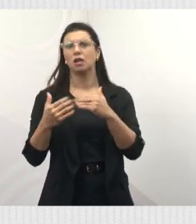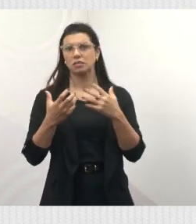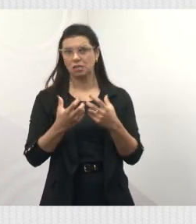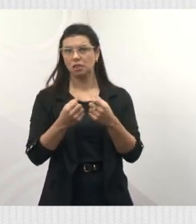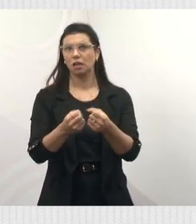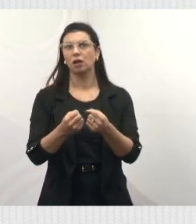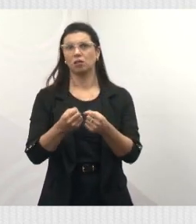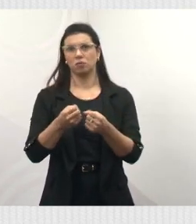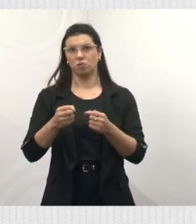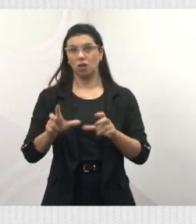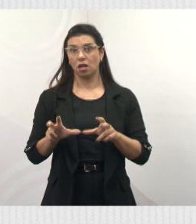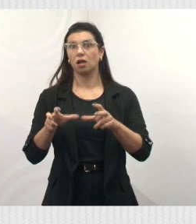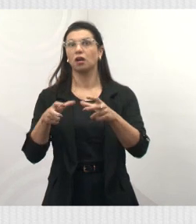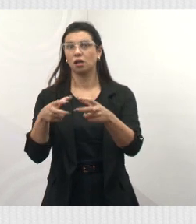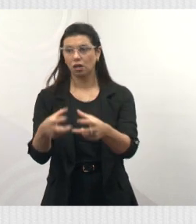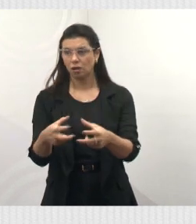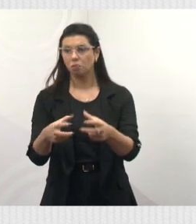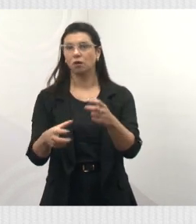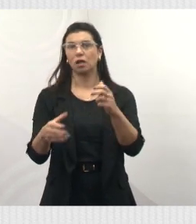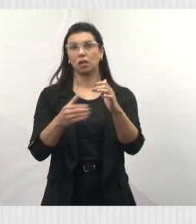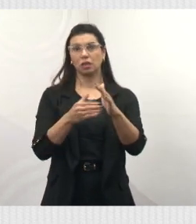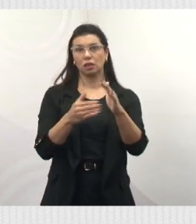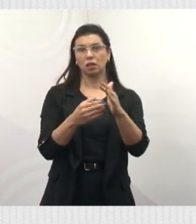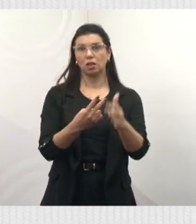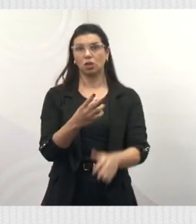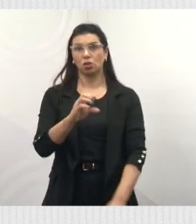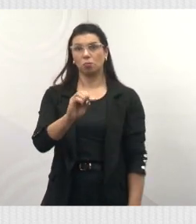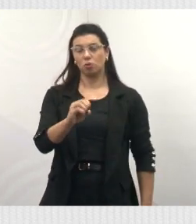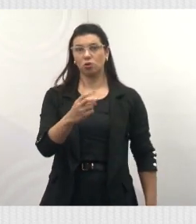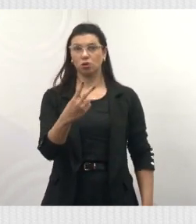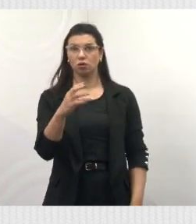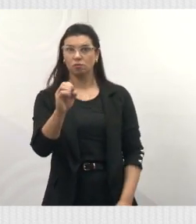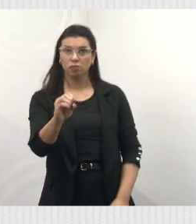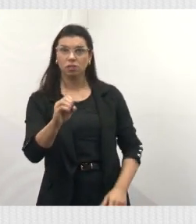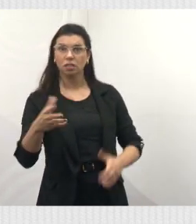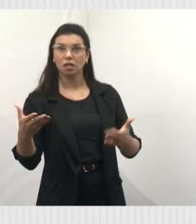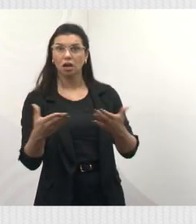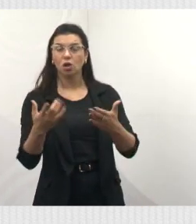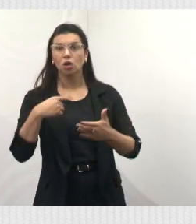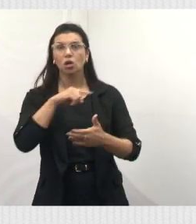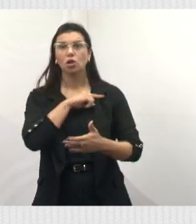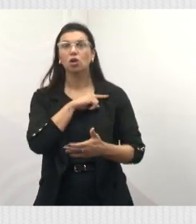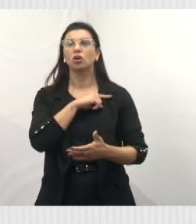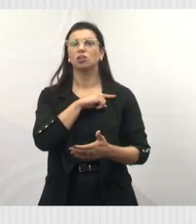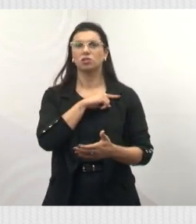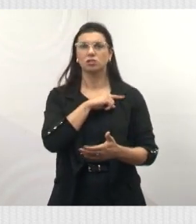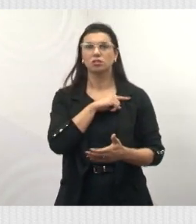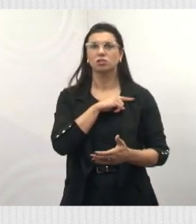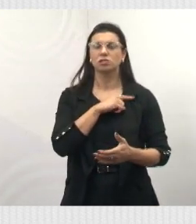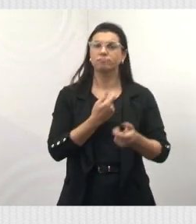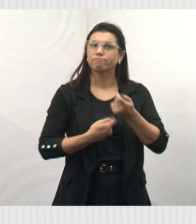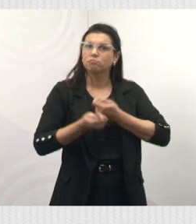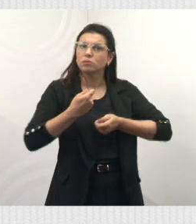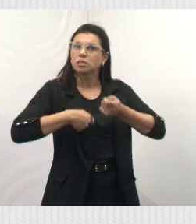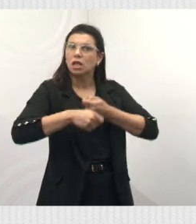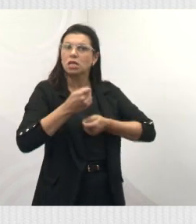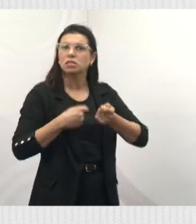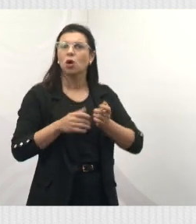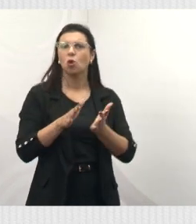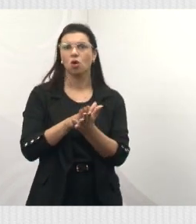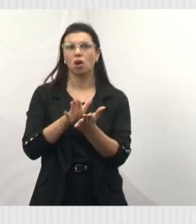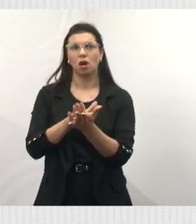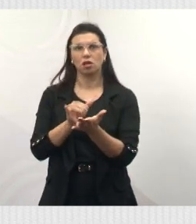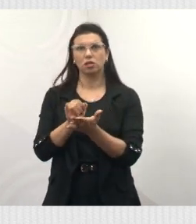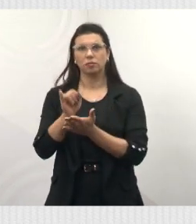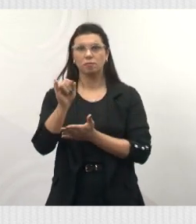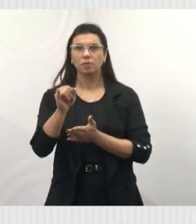Câmara, 2019 foi aprovado pela Câmara Municipal e agora nós estamos no último ano da nossa gestão, da primeira gestão,